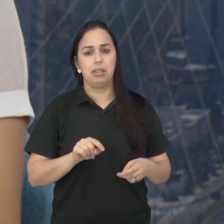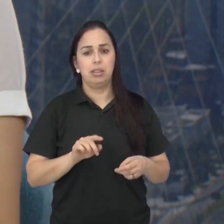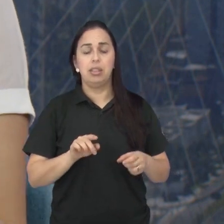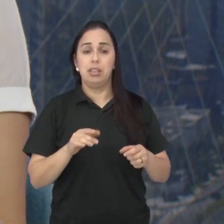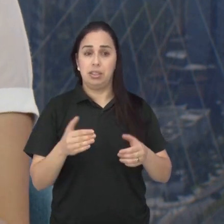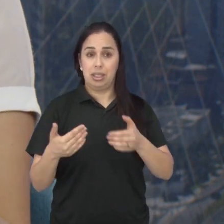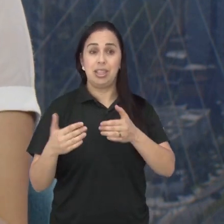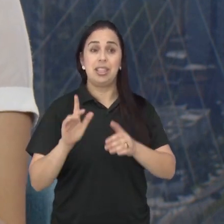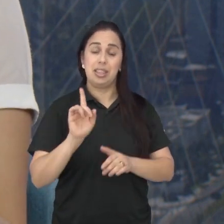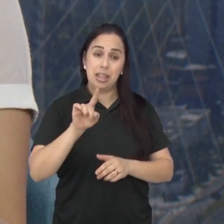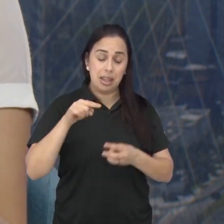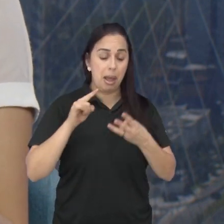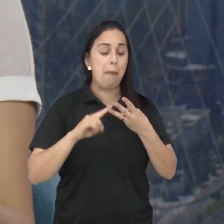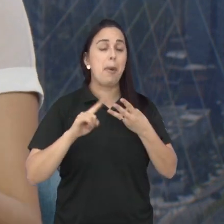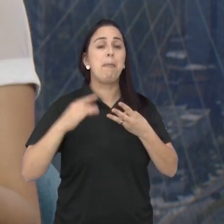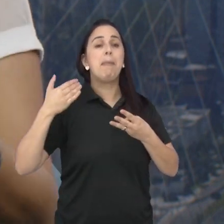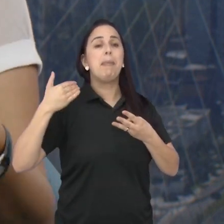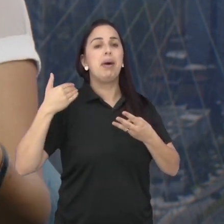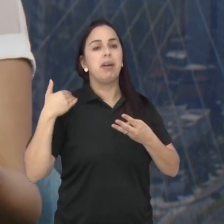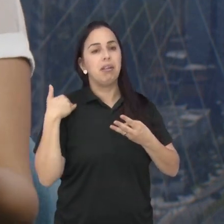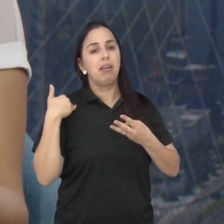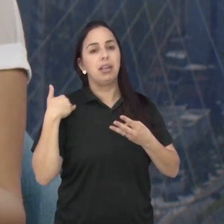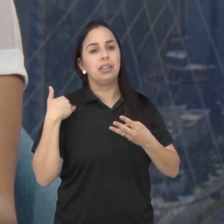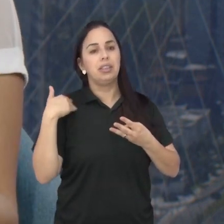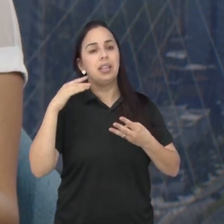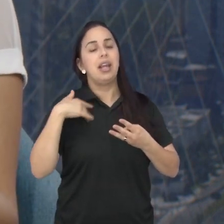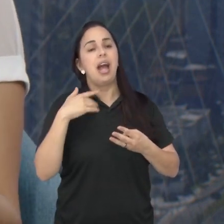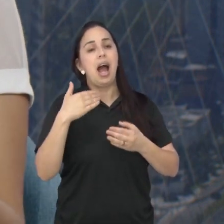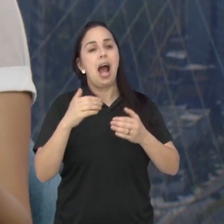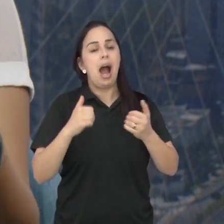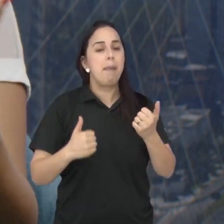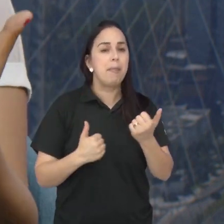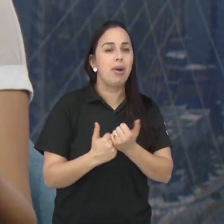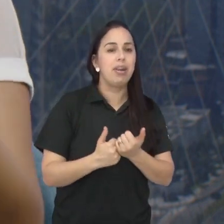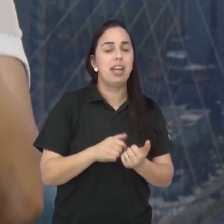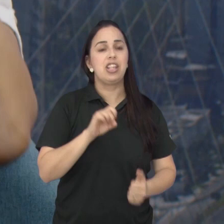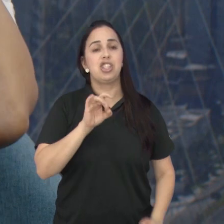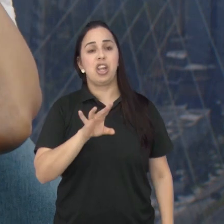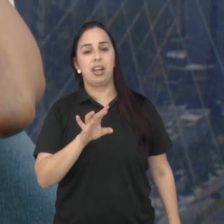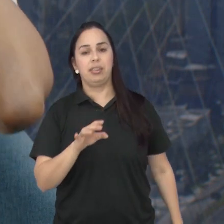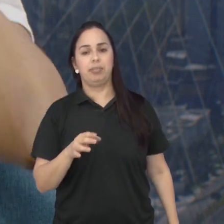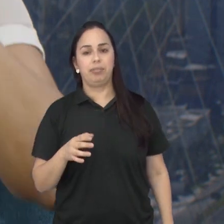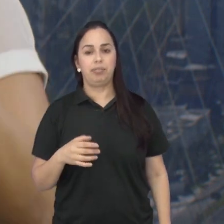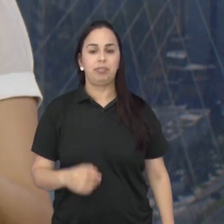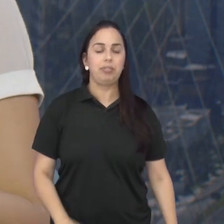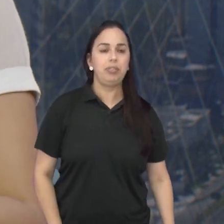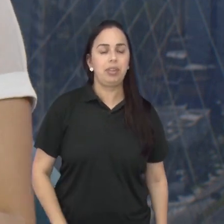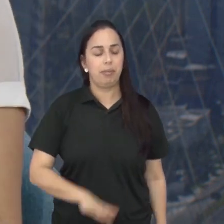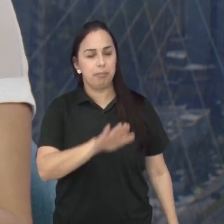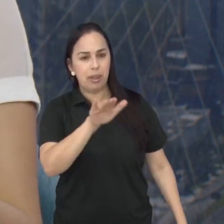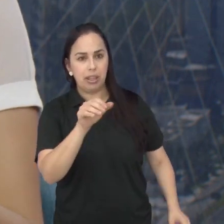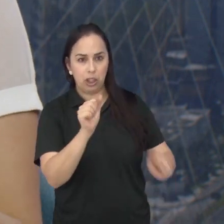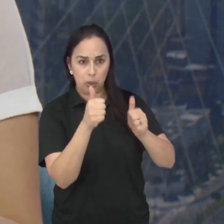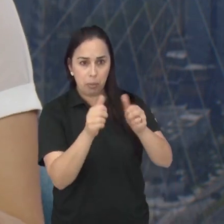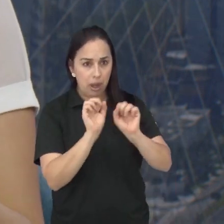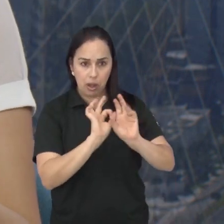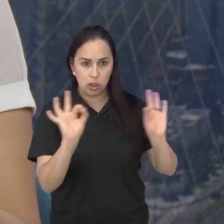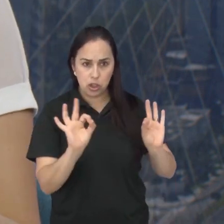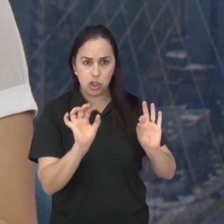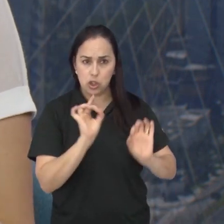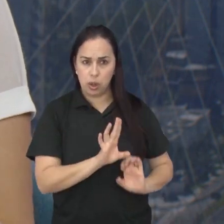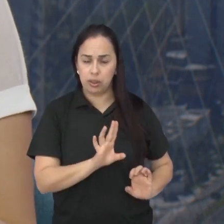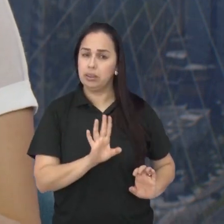tem uma responsabilidade. Isso é o apoio, né? O apoio não significa você simplesmente falar, não, tá tudo